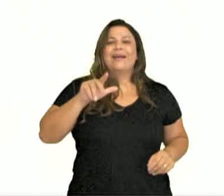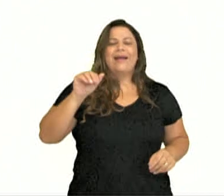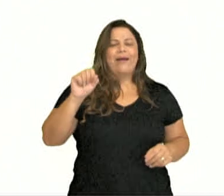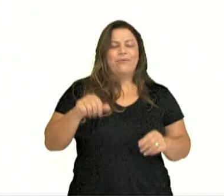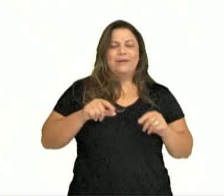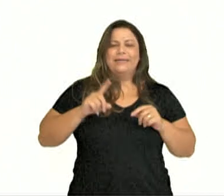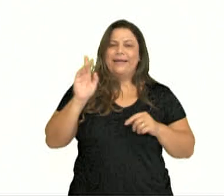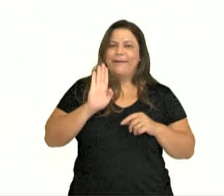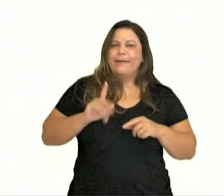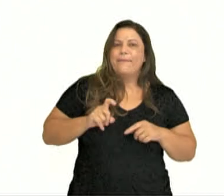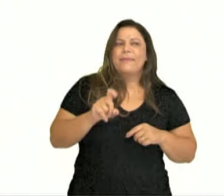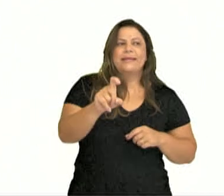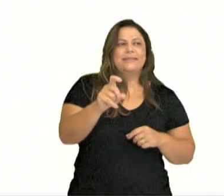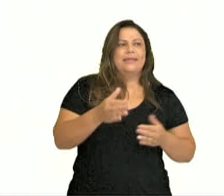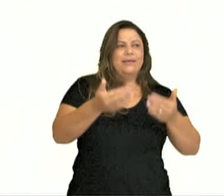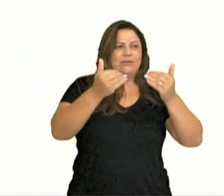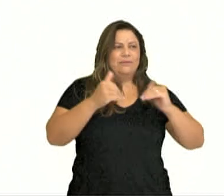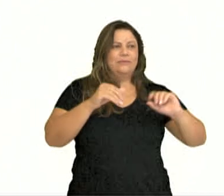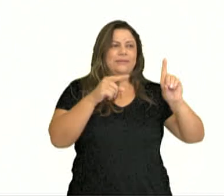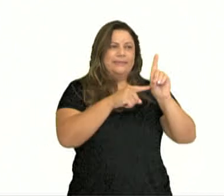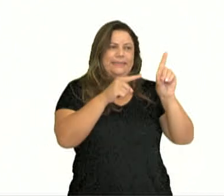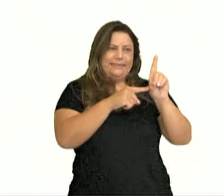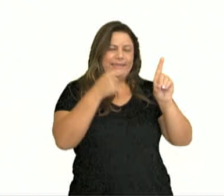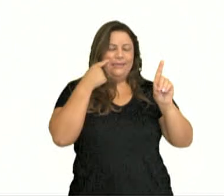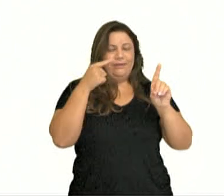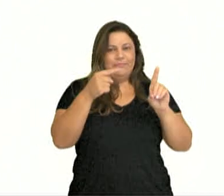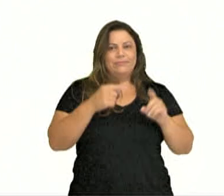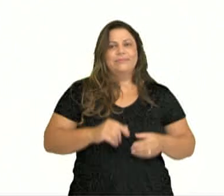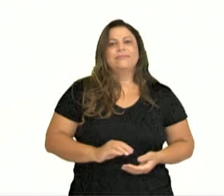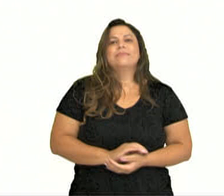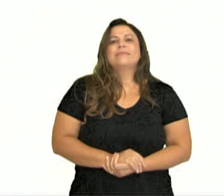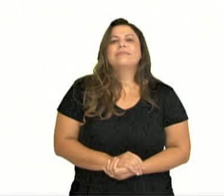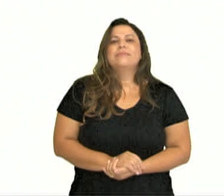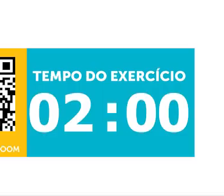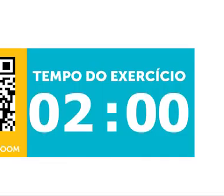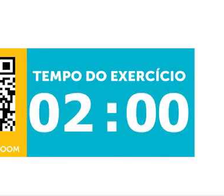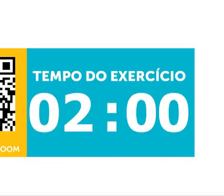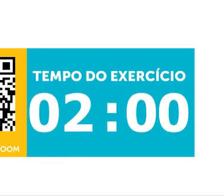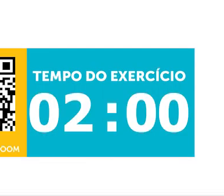D, protozoários e algas. Então vamos lá?